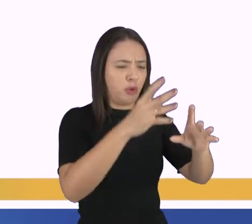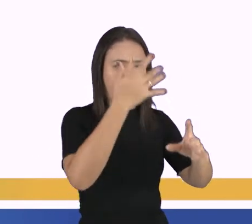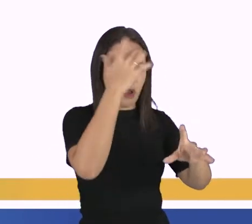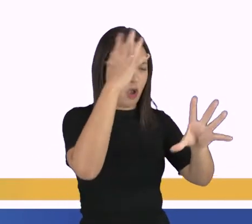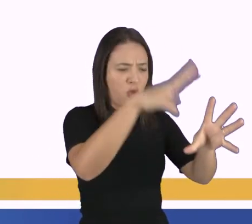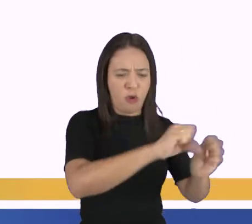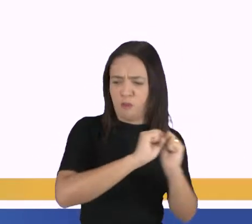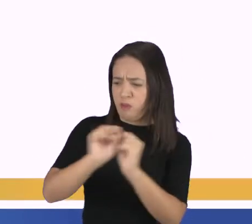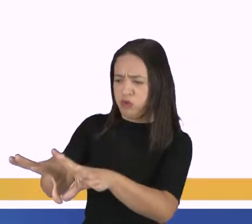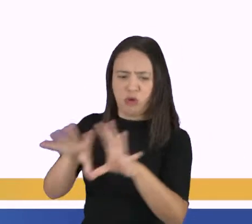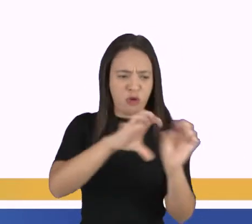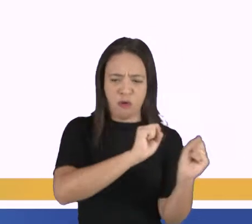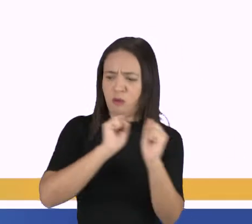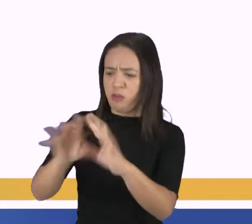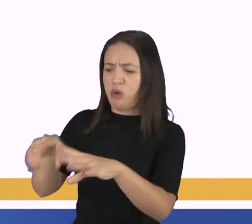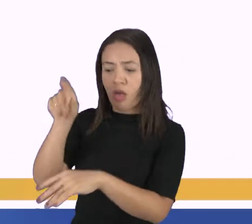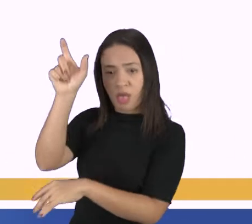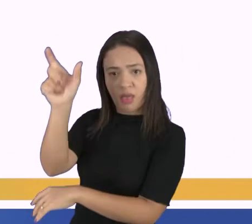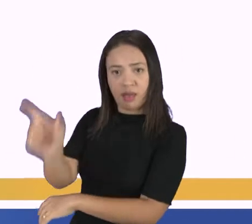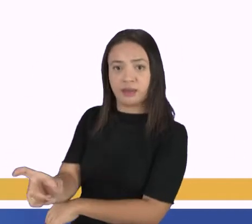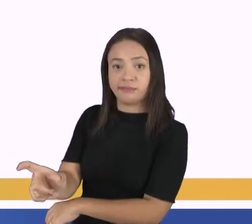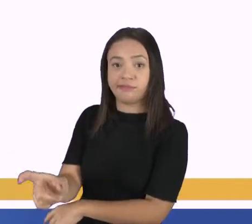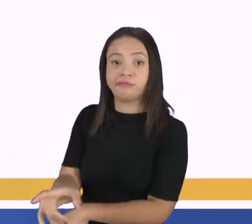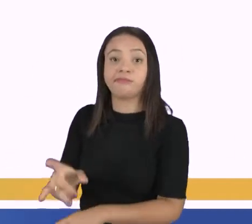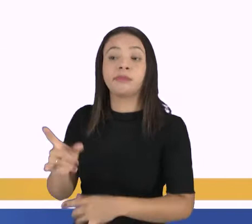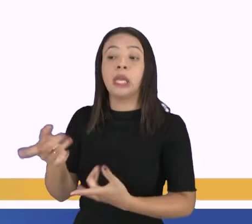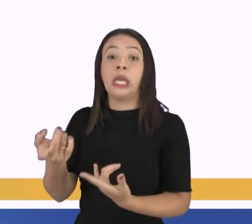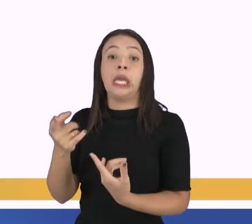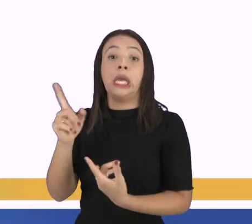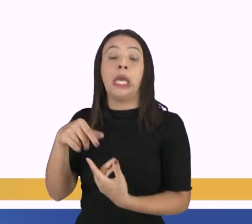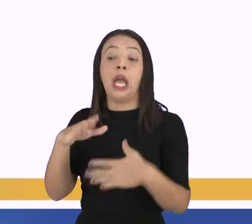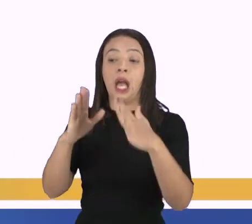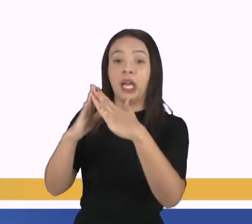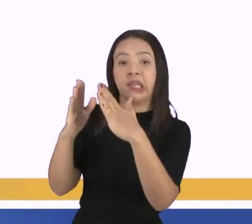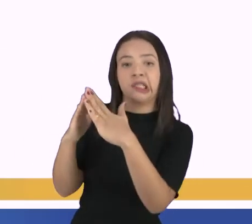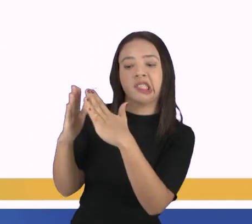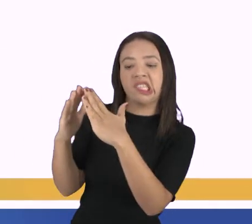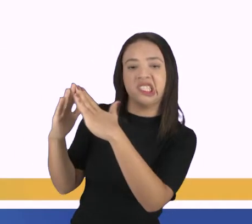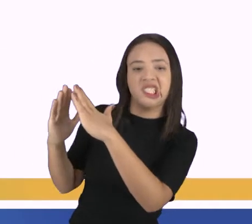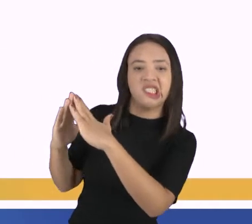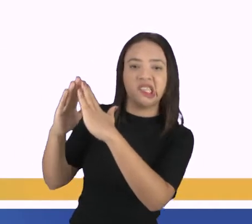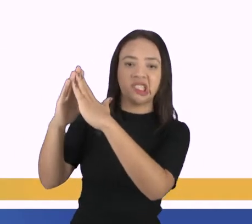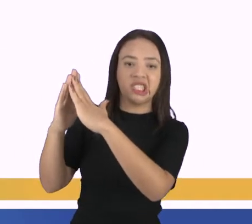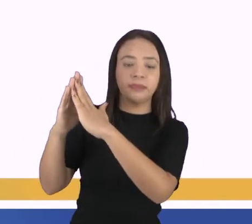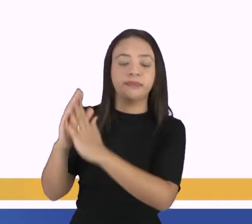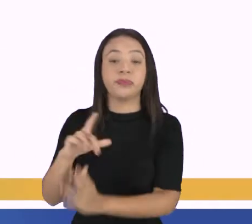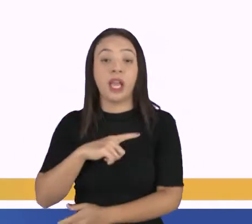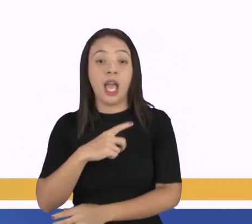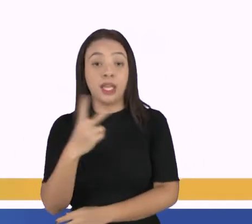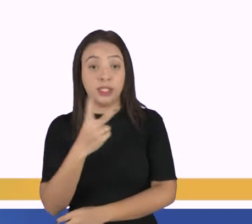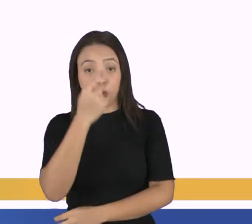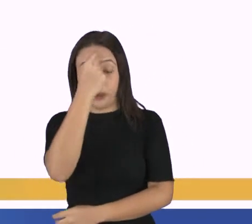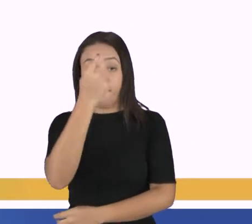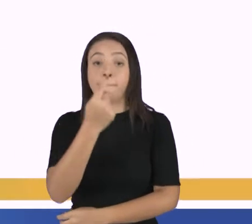né? E na segunda, diz lá, né? Pai, eu quero morar naquele mundo.